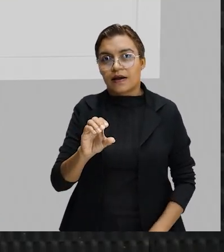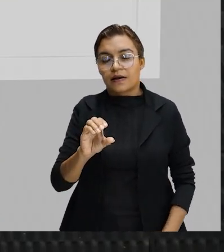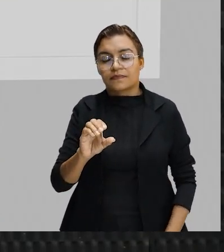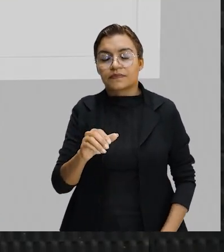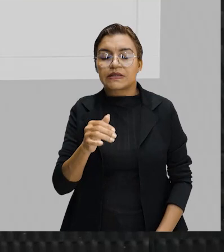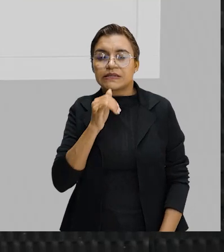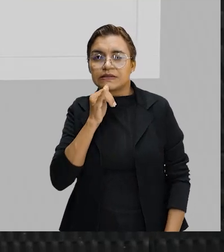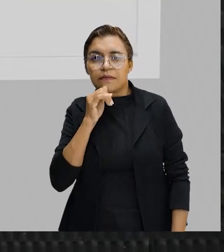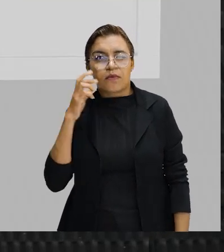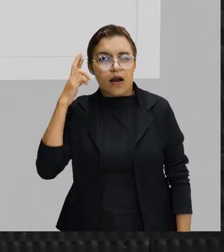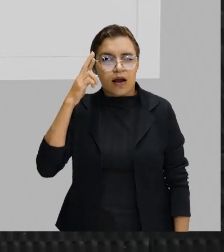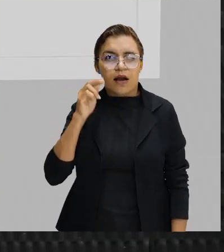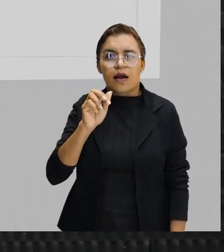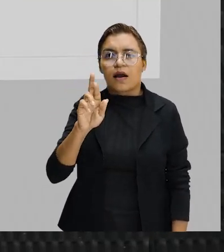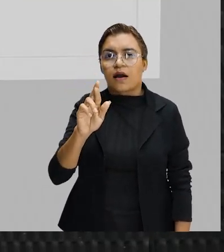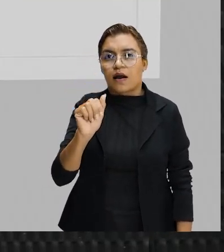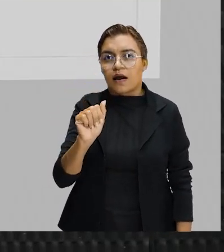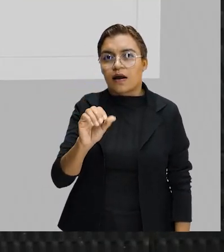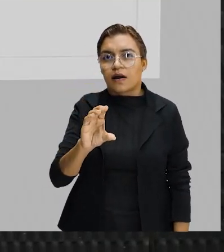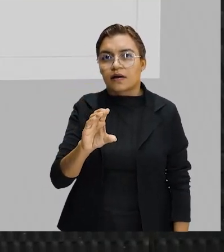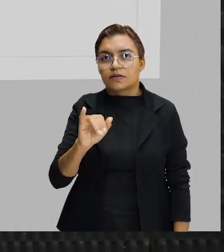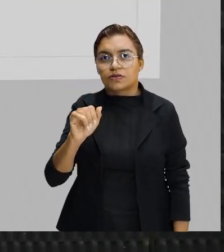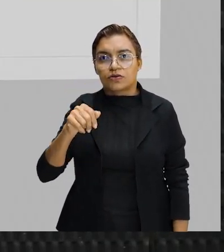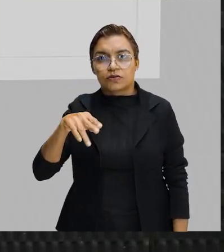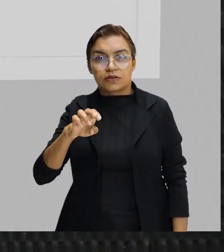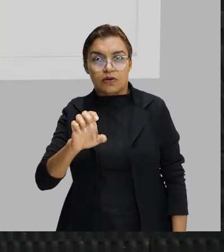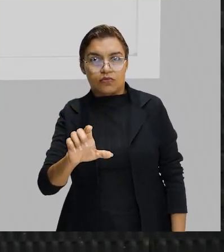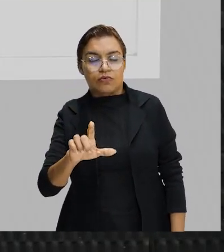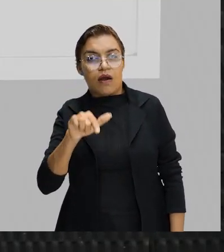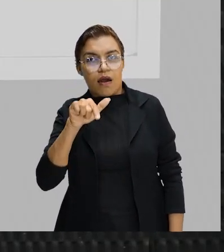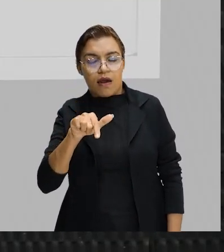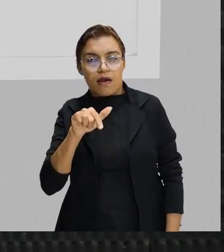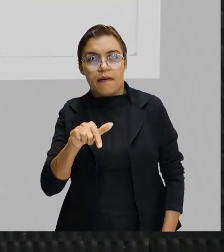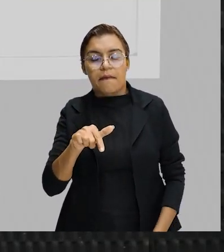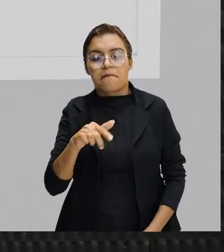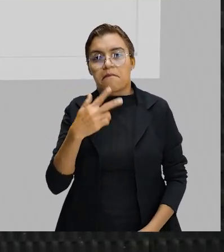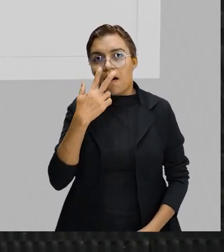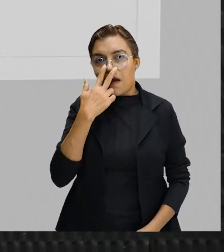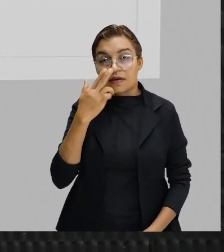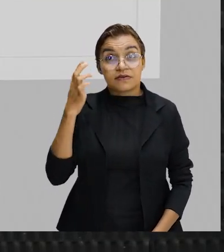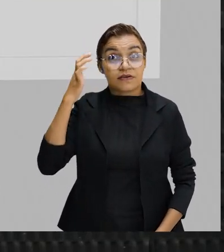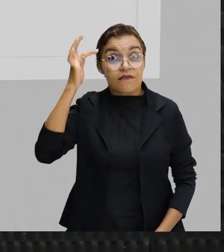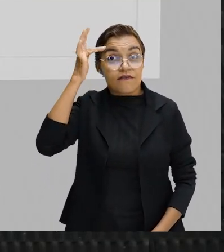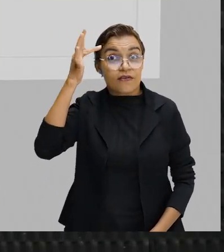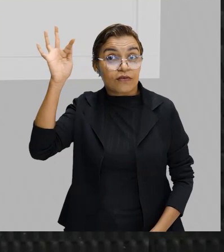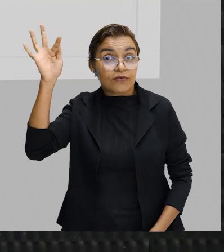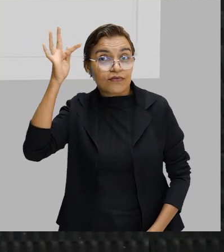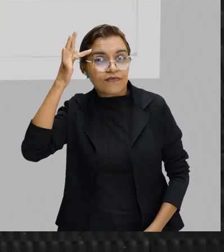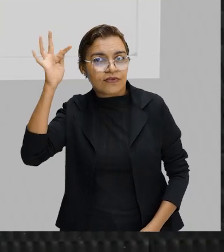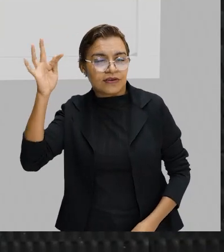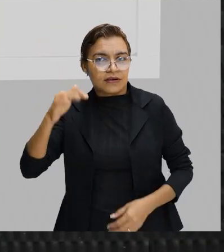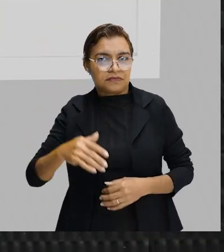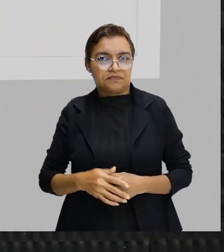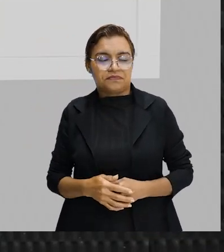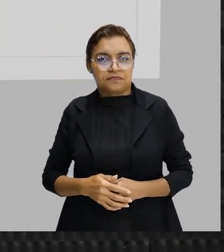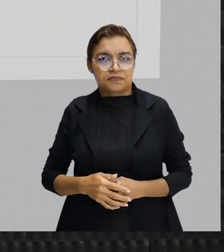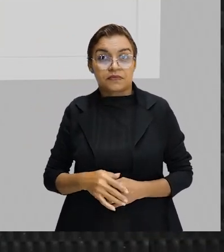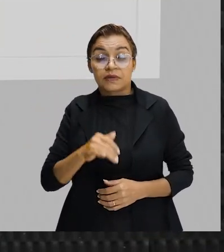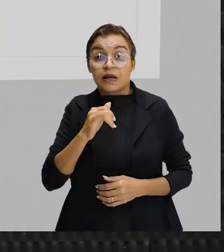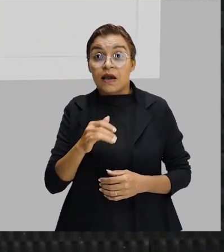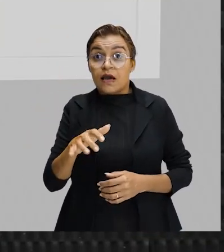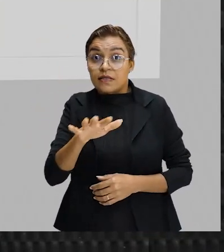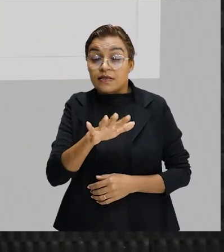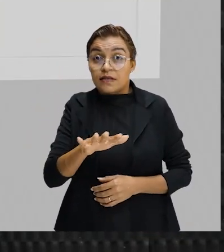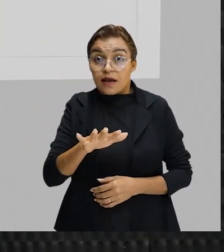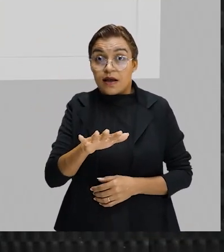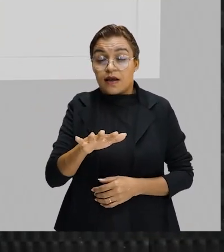racional, você está puxando a filosofia. Então, na Hélade foi mais fácil